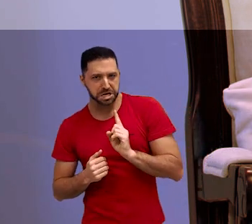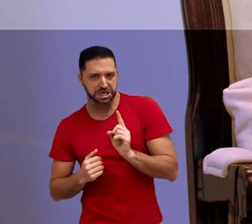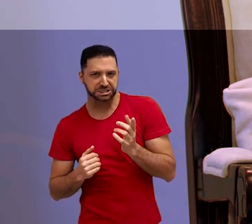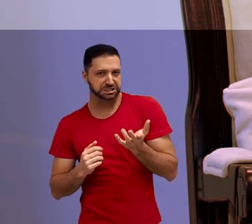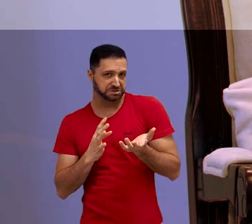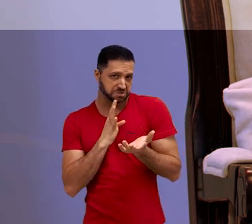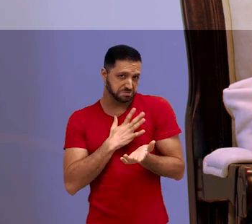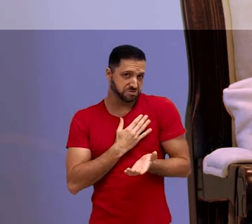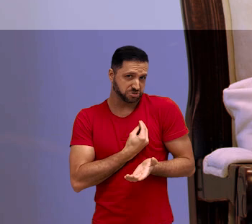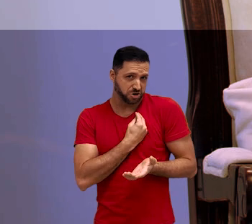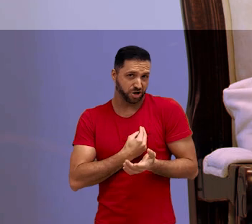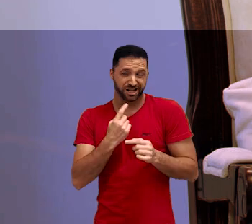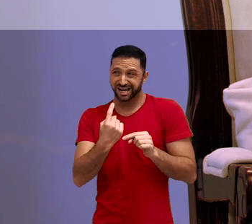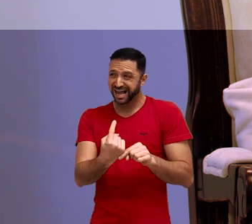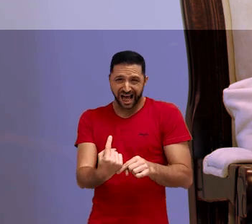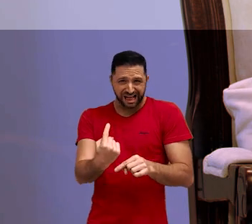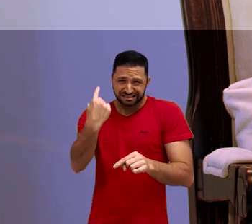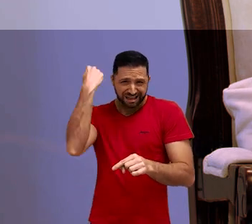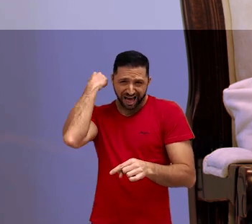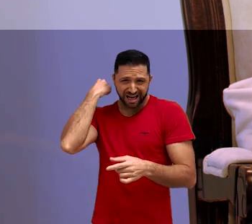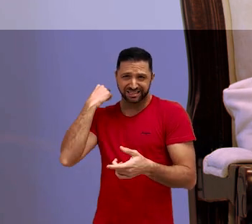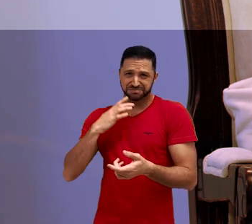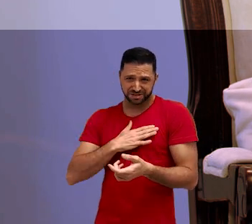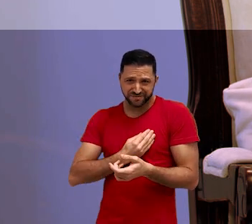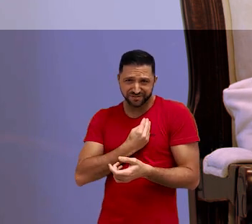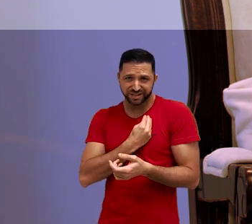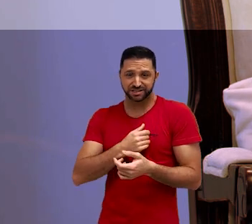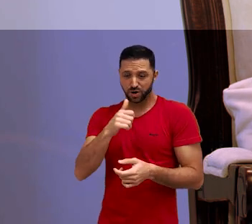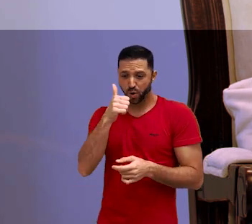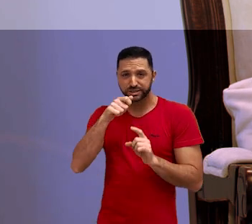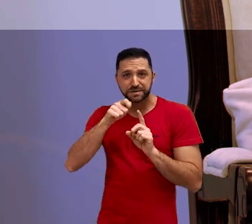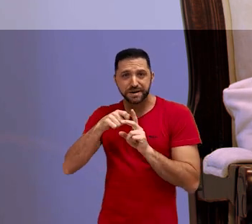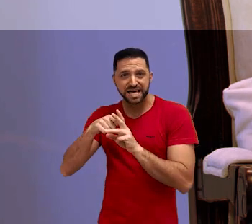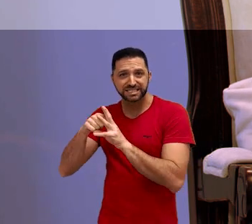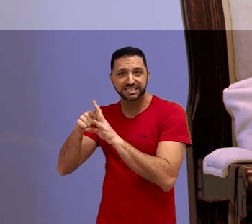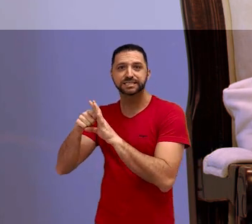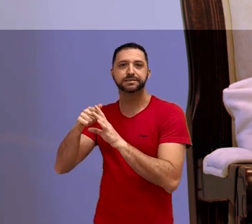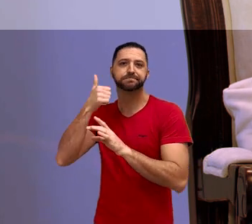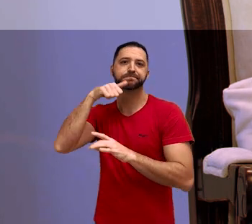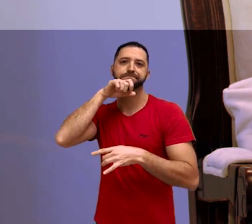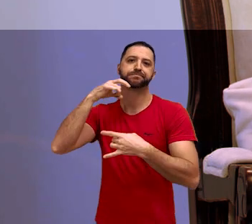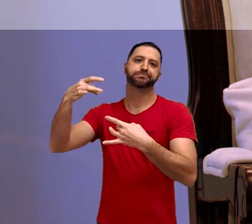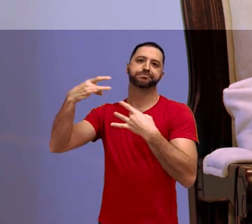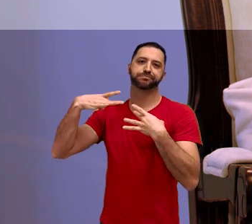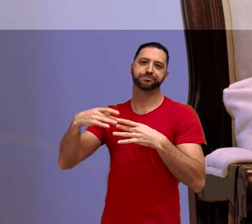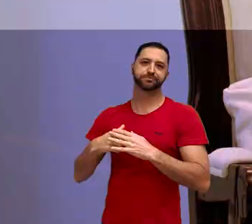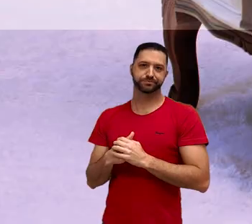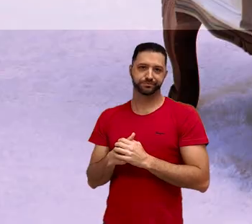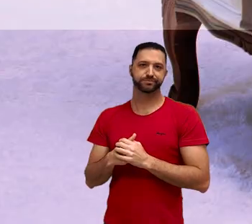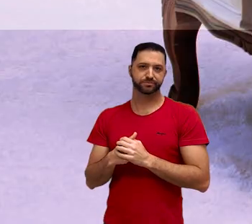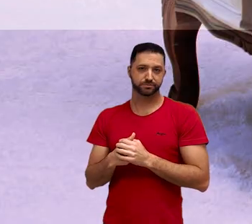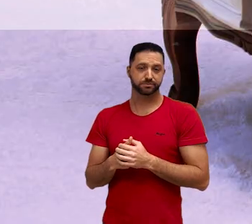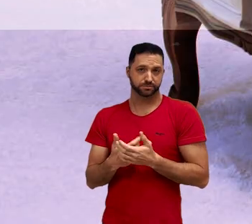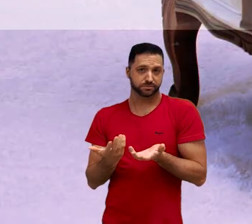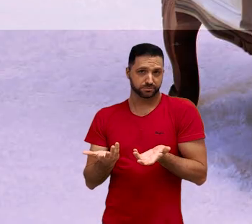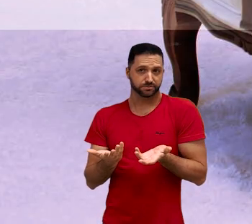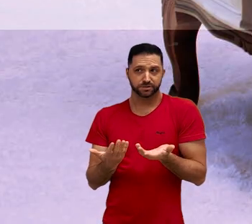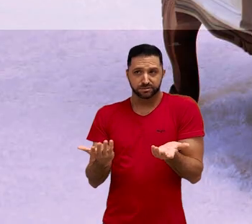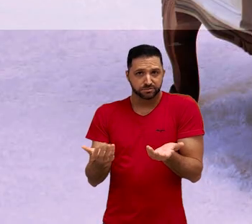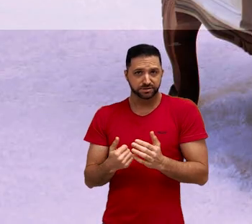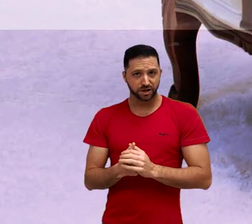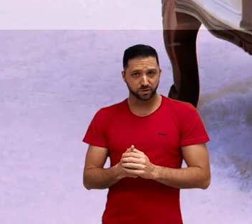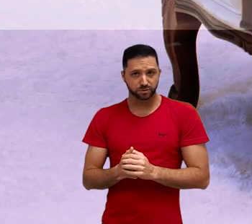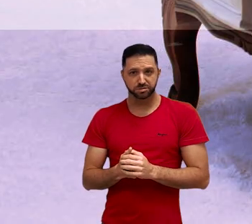você já me conhece um pouco, mas minha história lá atrás, rapidinho, com 11 meses eu fiquei órfã de mãe. Então eu poderia